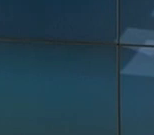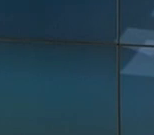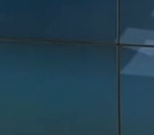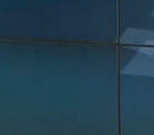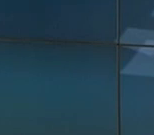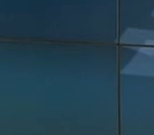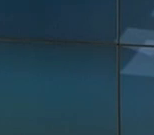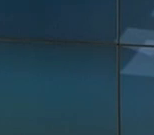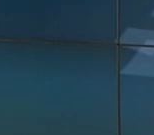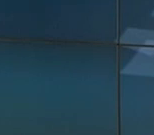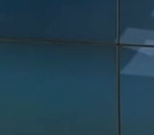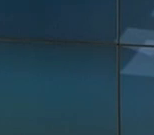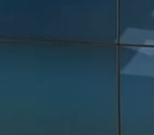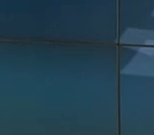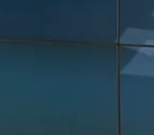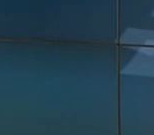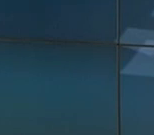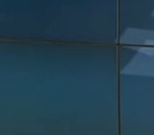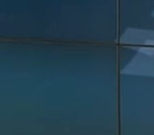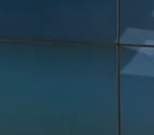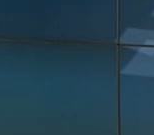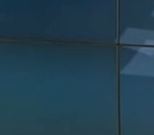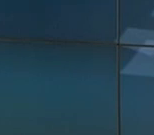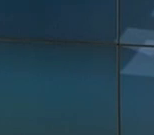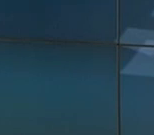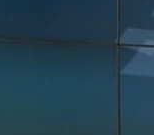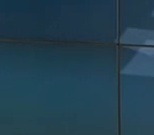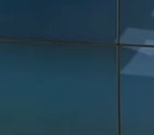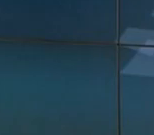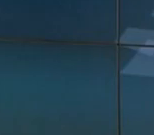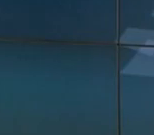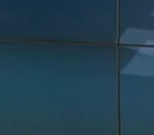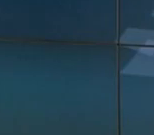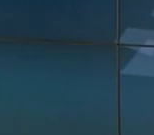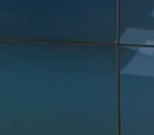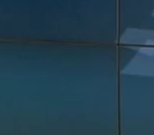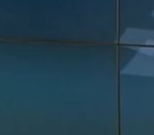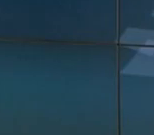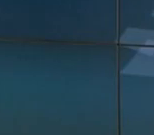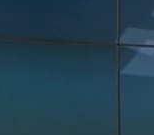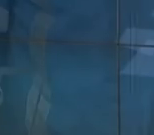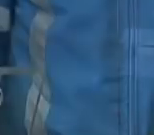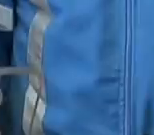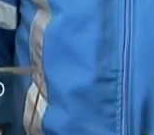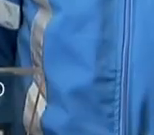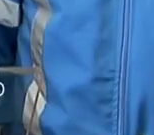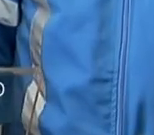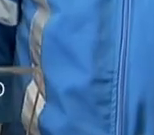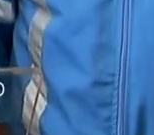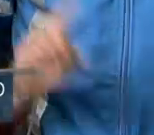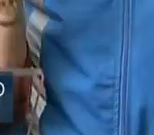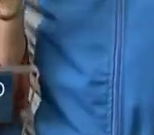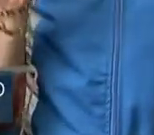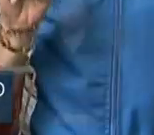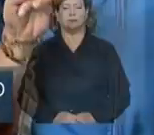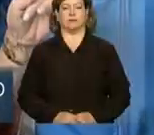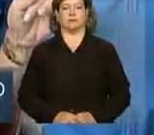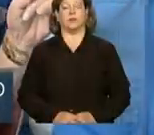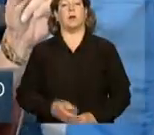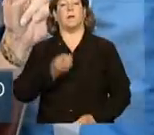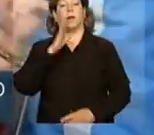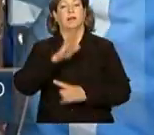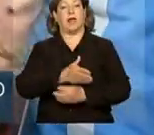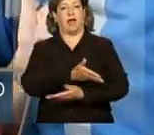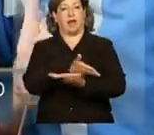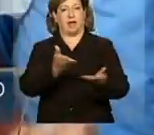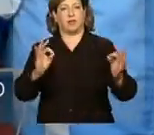de defesa civil e do exército, e depois falou em entrevista coletiva. Acompanhe. Boa tarde, gente. Boa tarde, Feliz Natal para